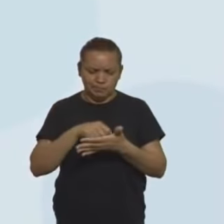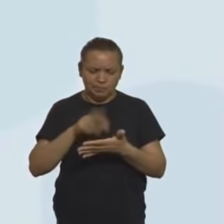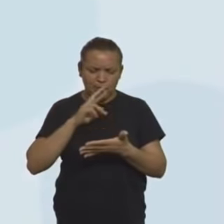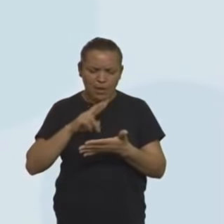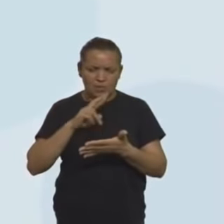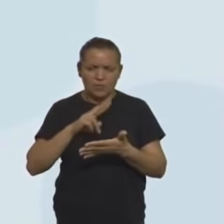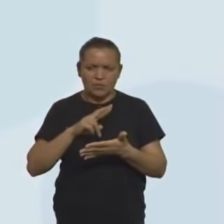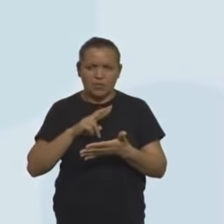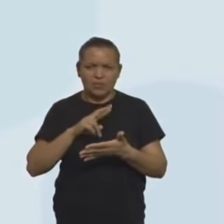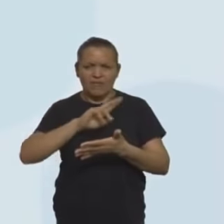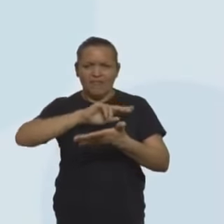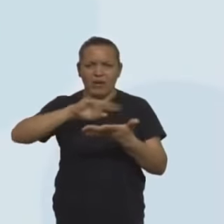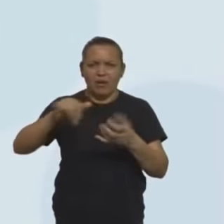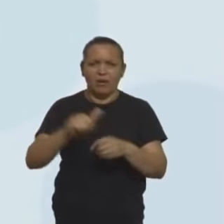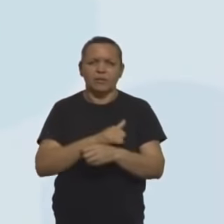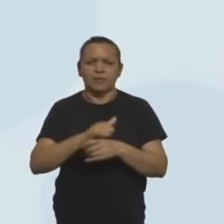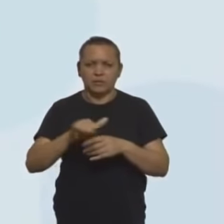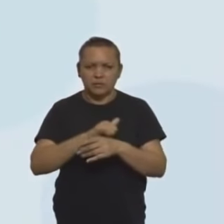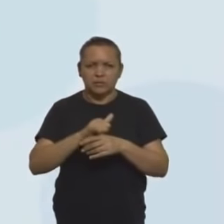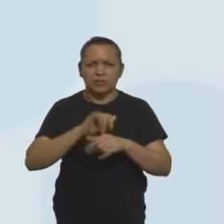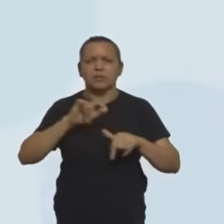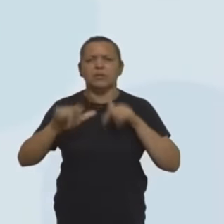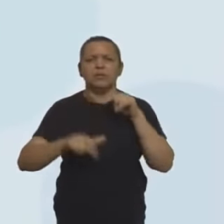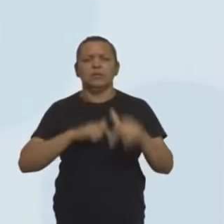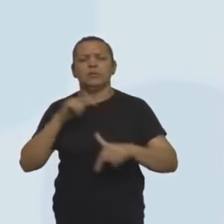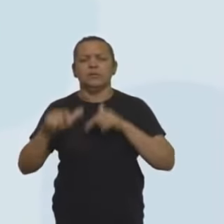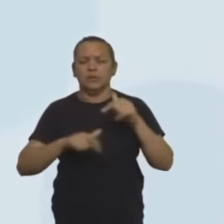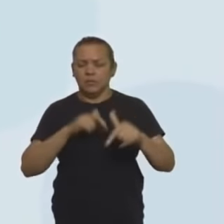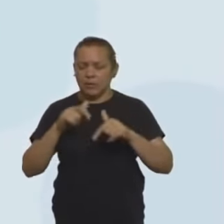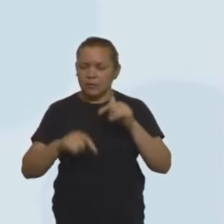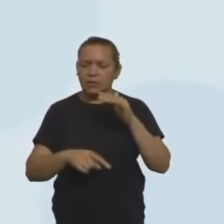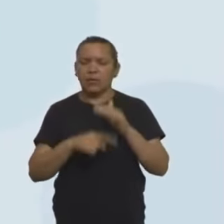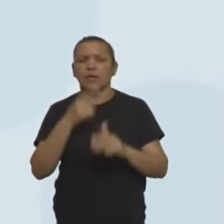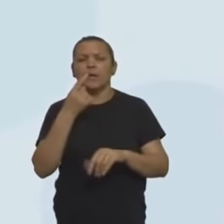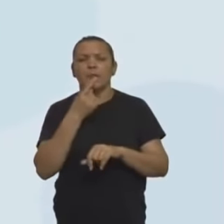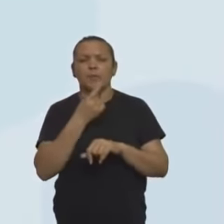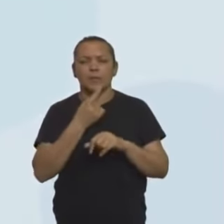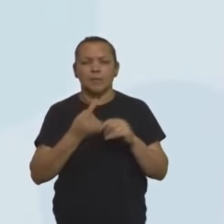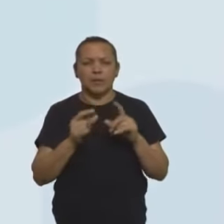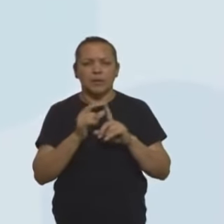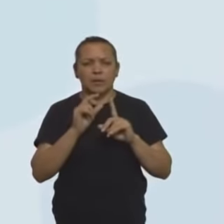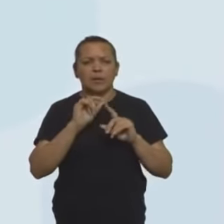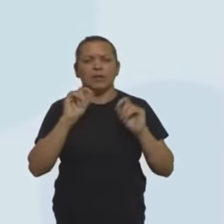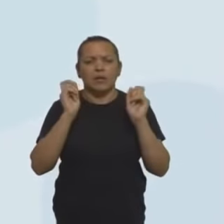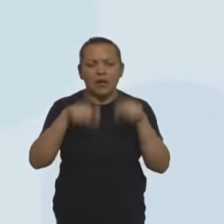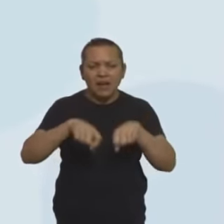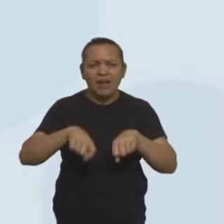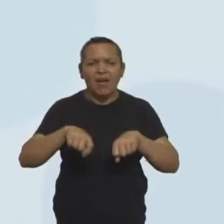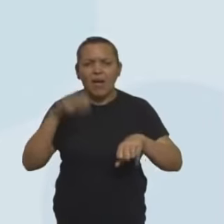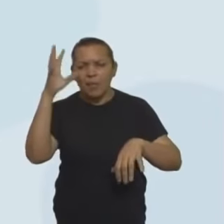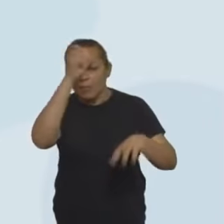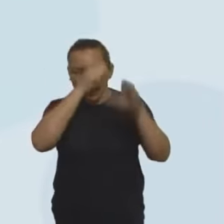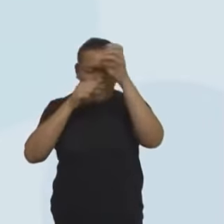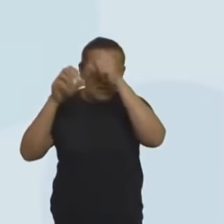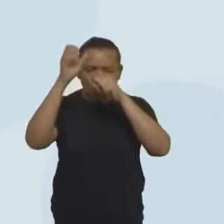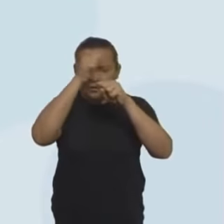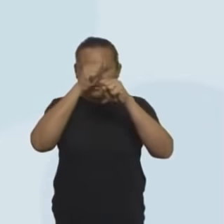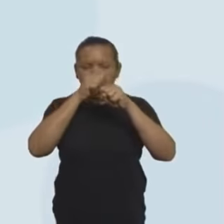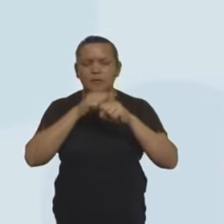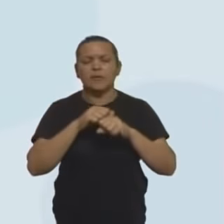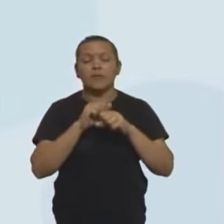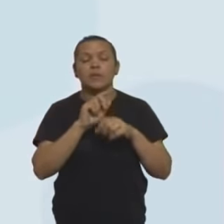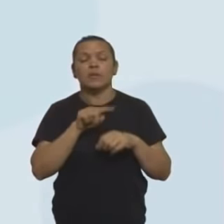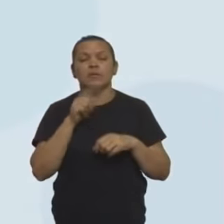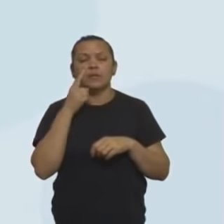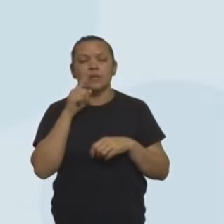diversas estratégias que a gente vai trabalhar nessa primeira unidade, na habilidades para aprender, que está mais